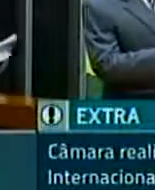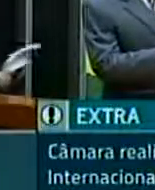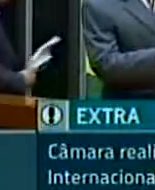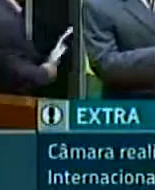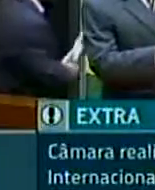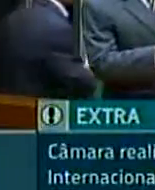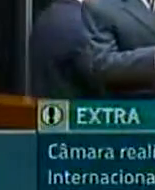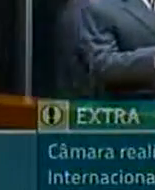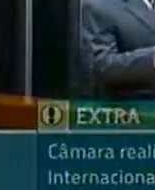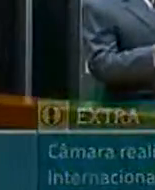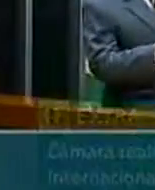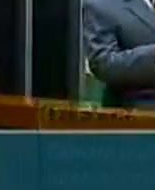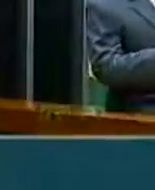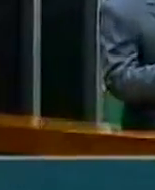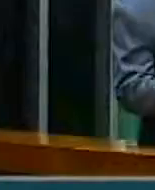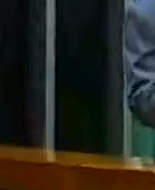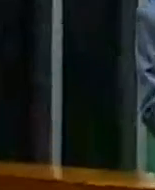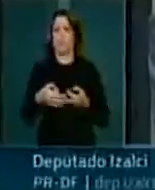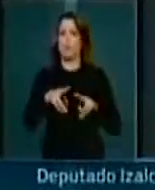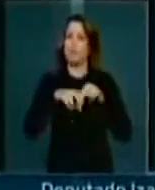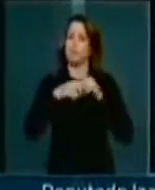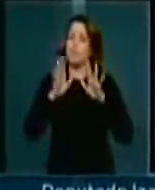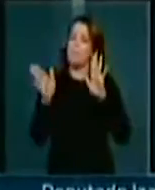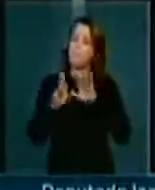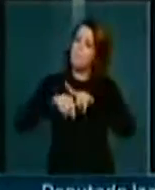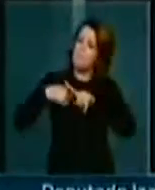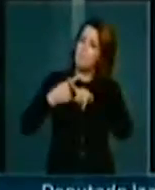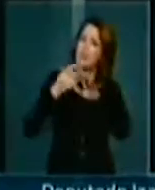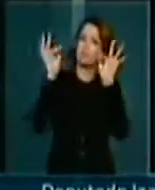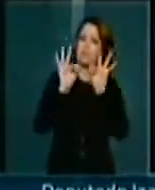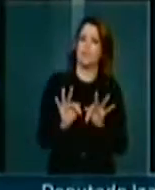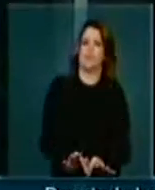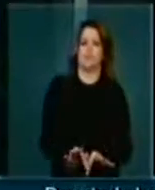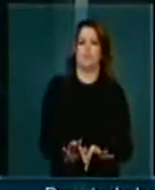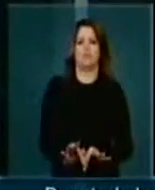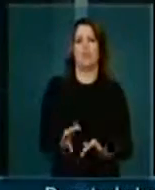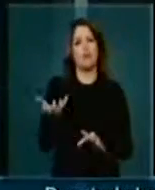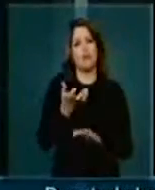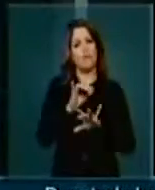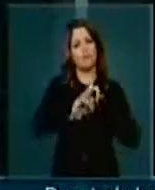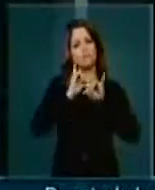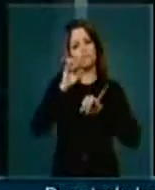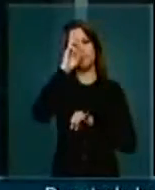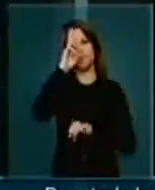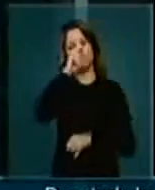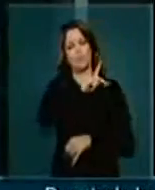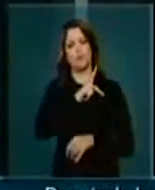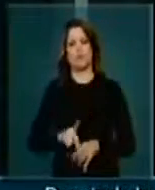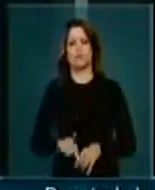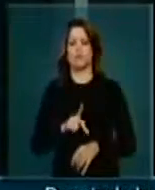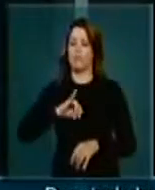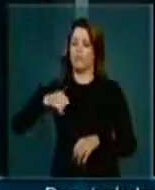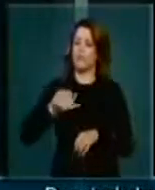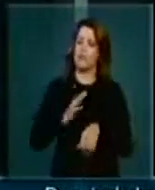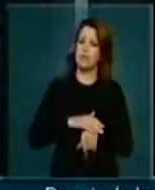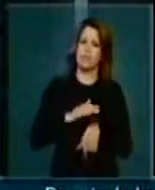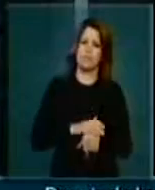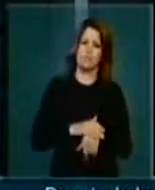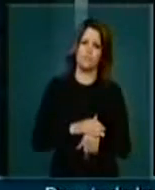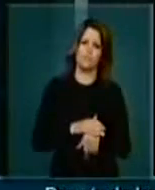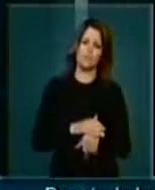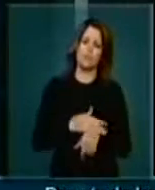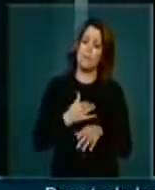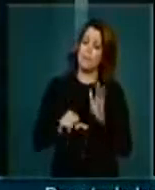sociedade mais justa e, portanto, mais feliz. E quero ainda, senhor presidente, aproveitar essa oportunidade,